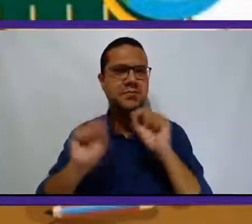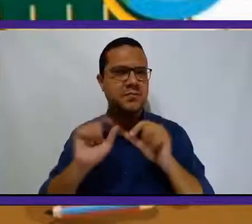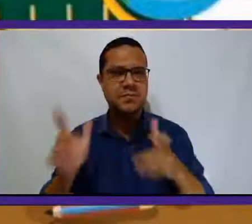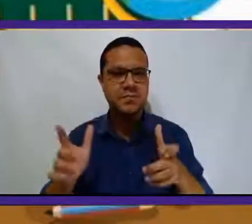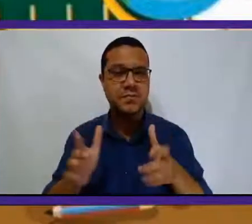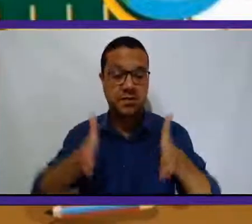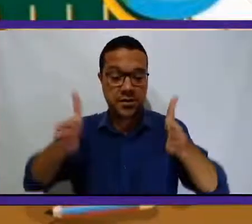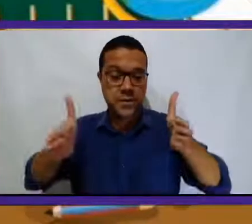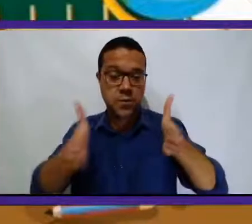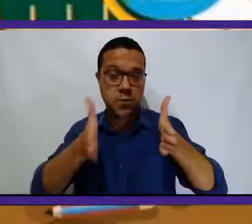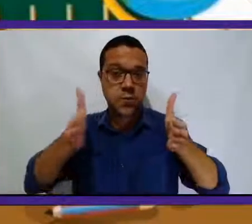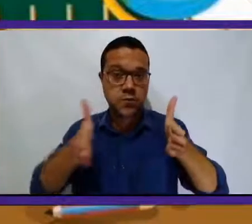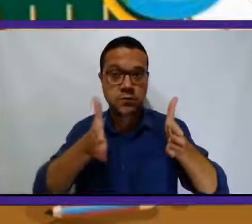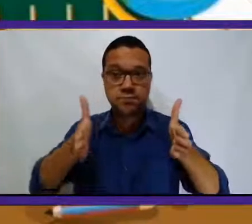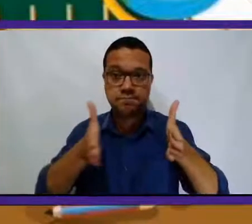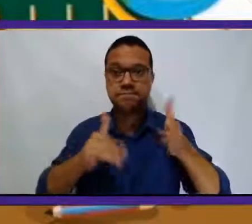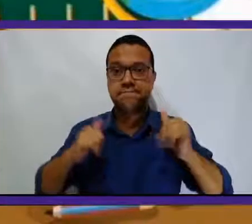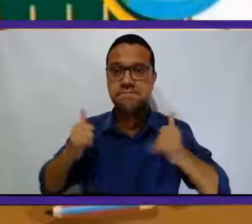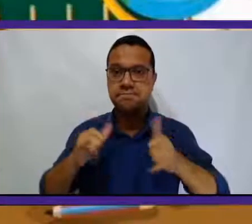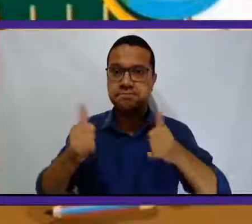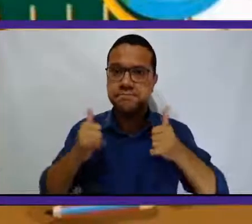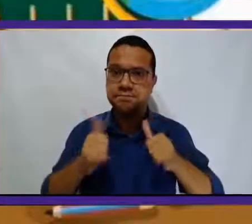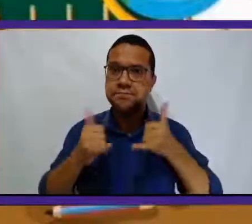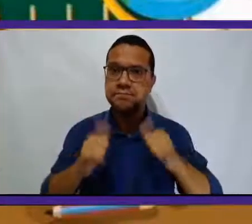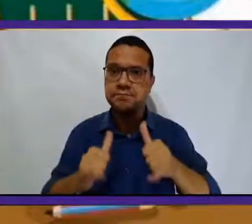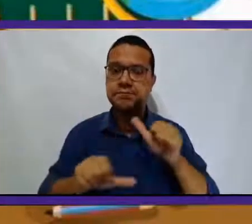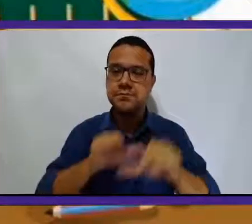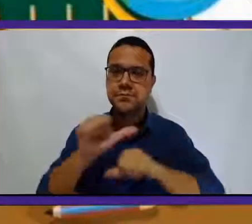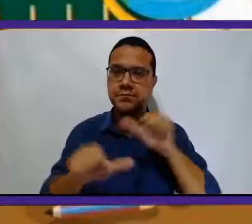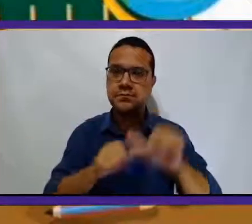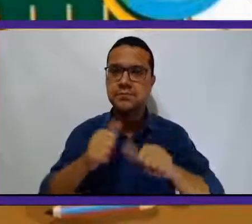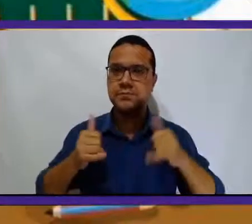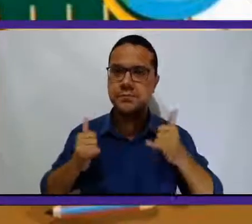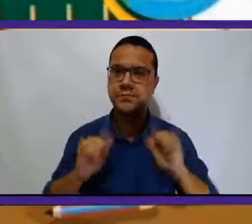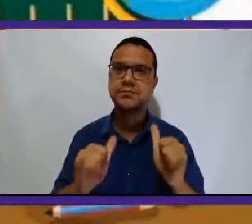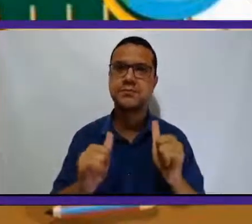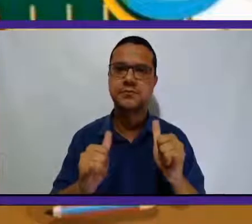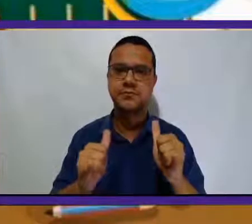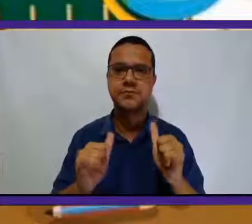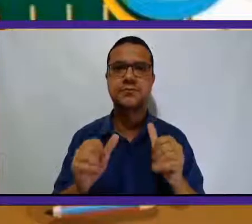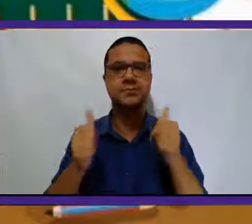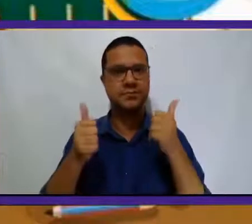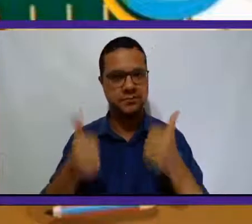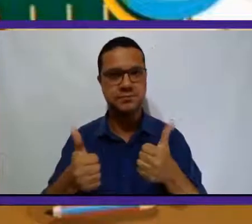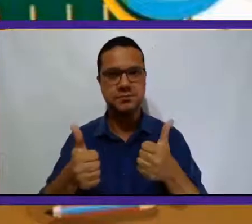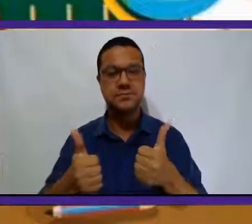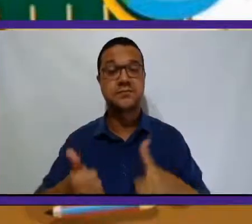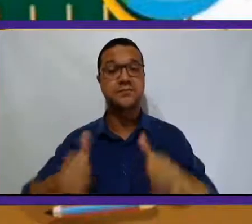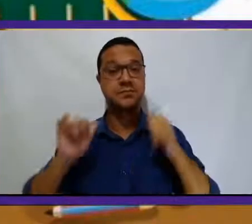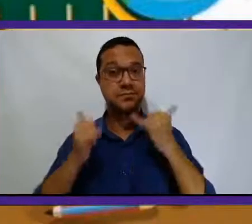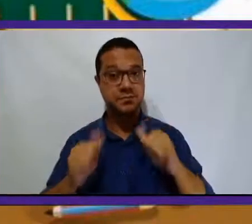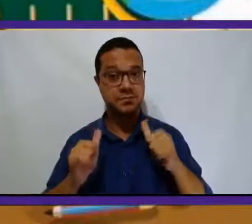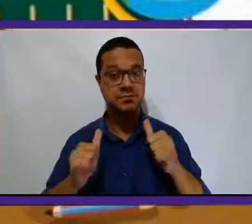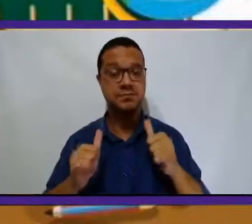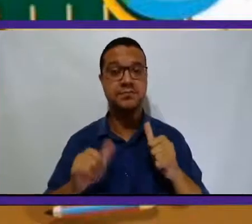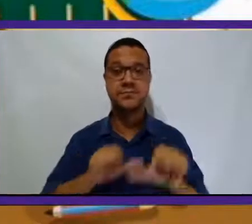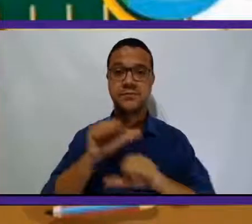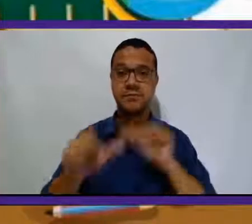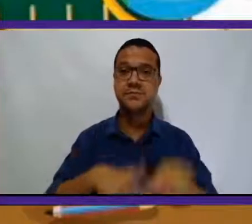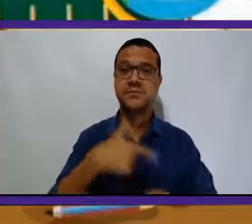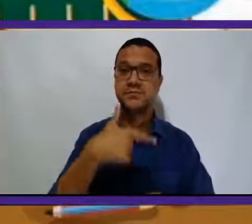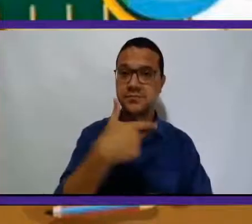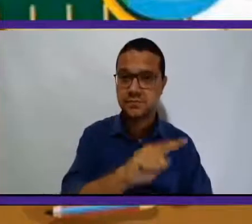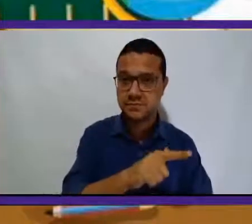Elas Vão gerar Energia Para que seja Transformada Em energia elétrica Certo? Uma energia Se